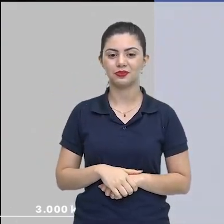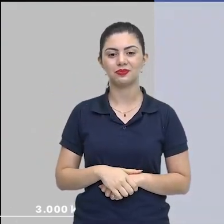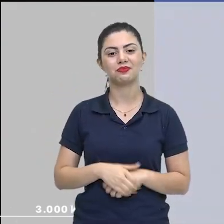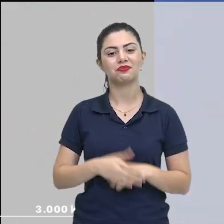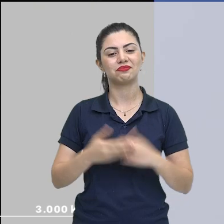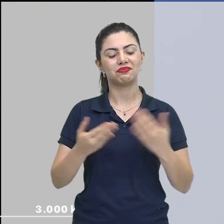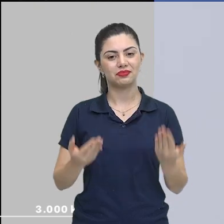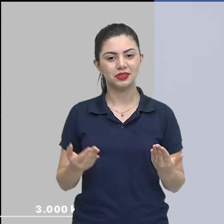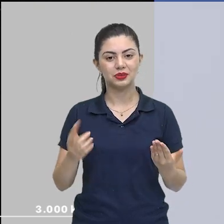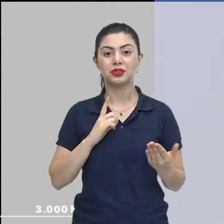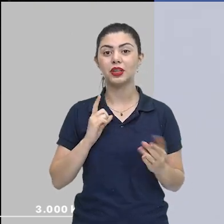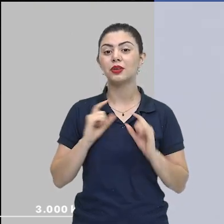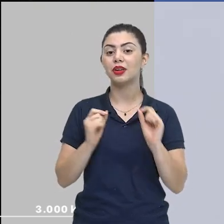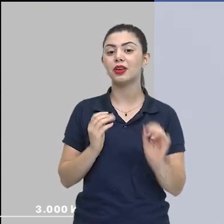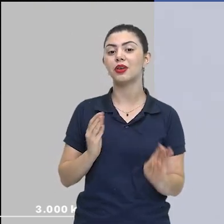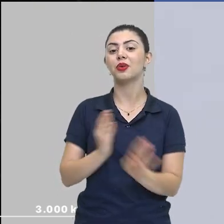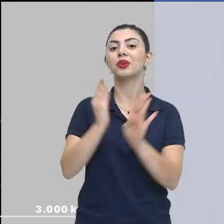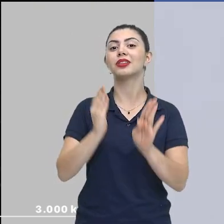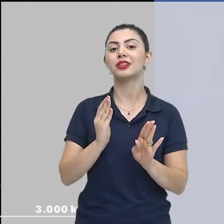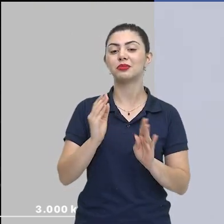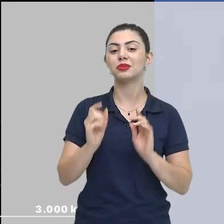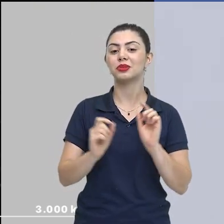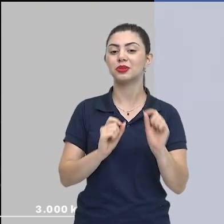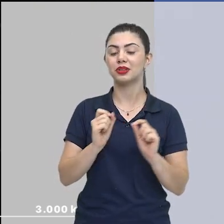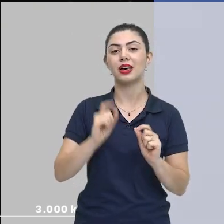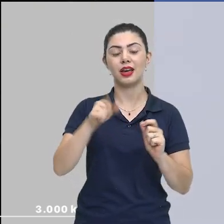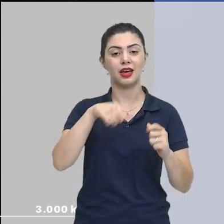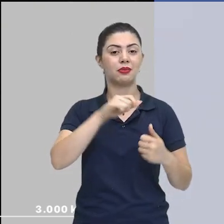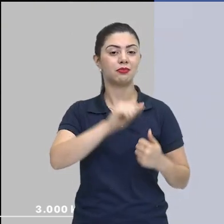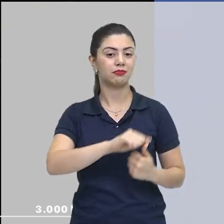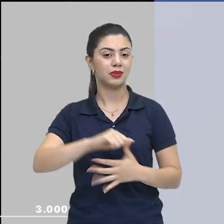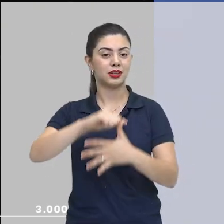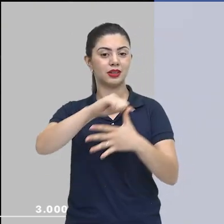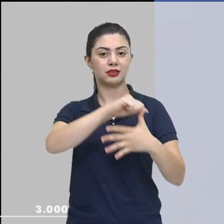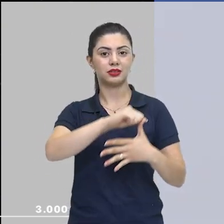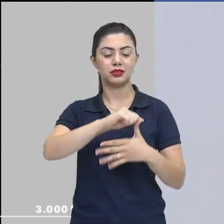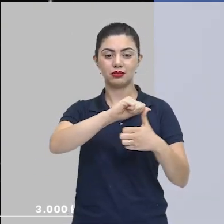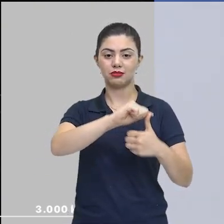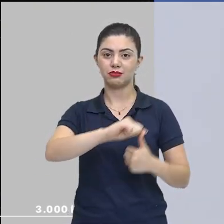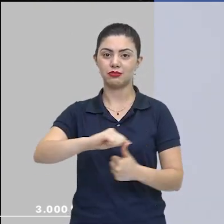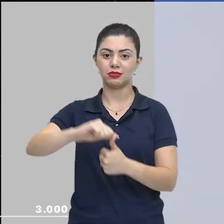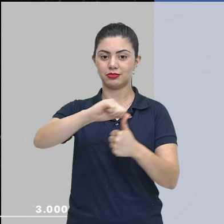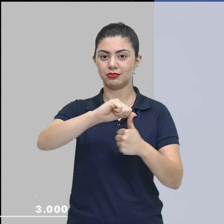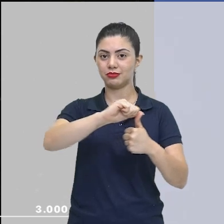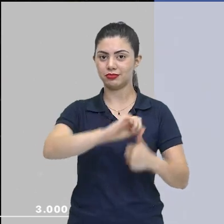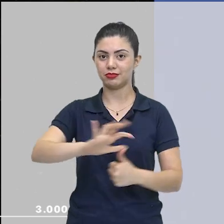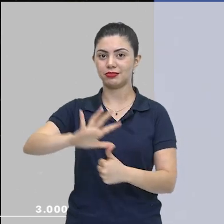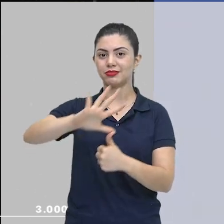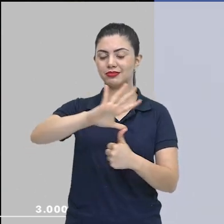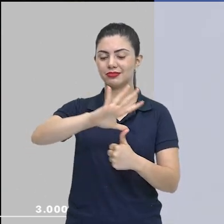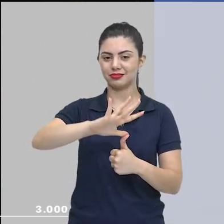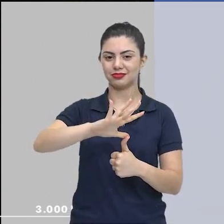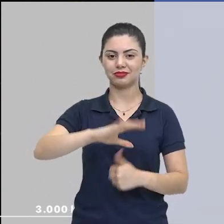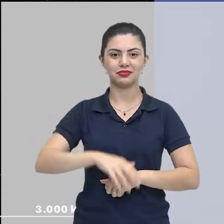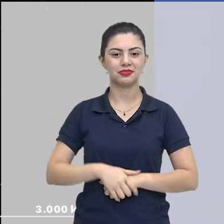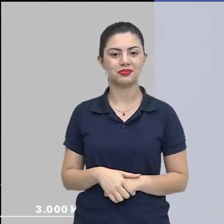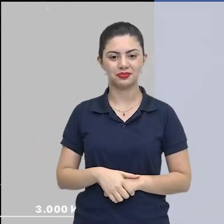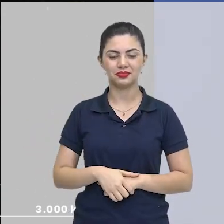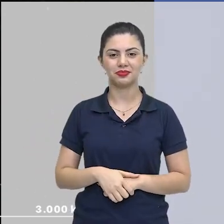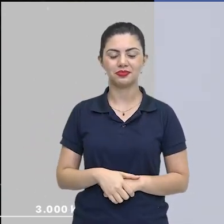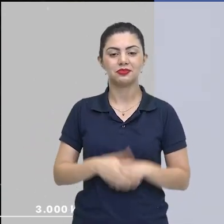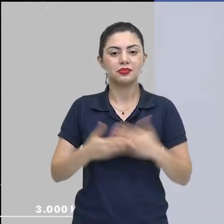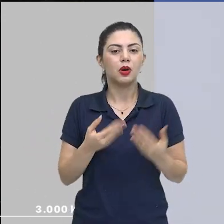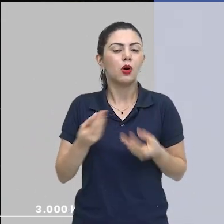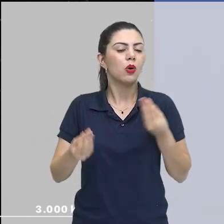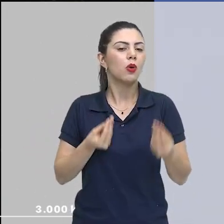E atravessando o Atlântico, a gente vai observar aqui a presença da América do Sul, América Central e América do Norte. Então, o que é que